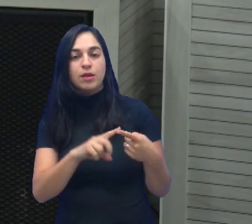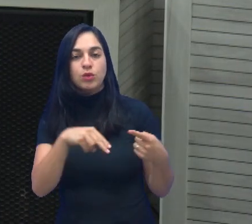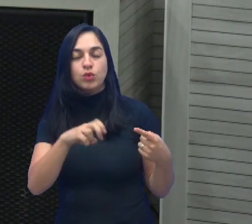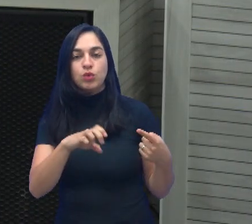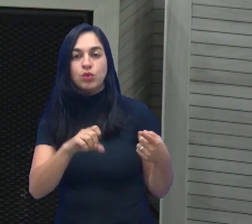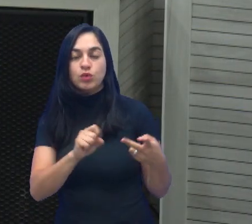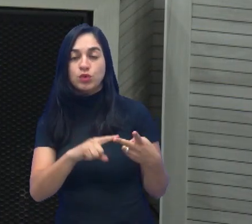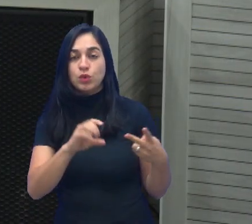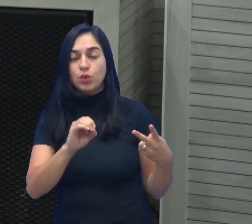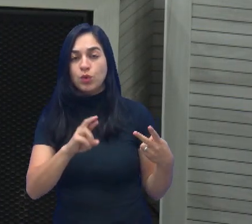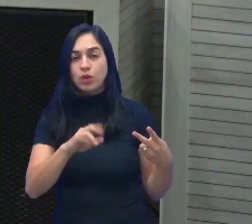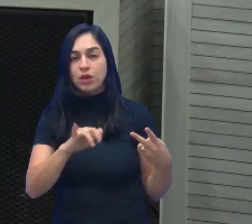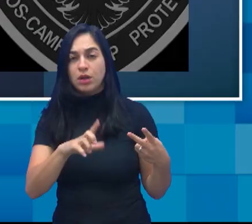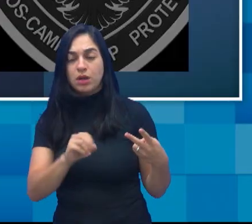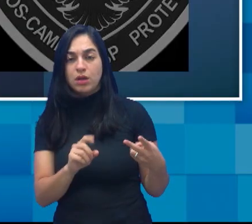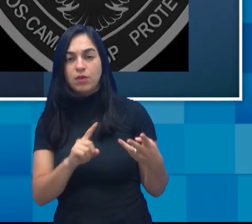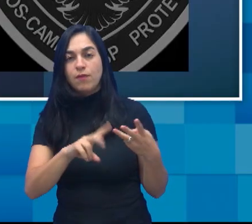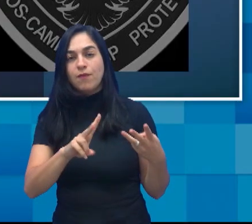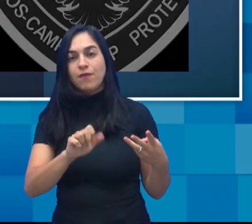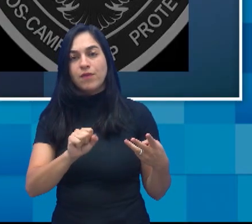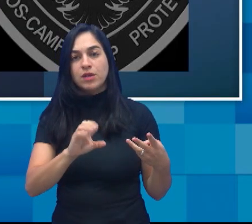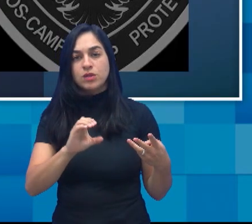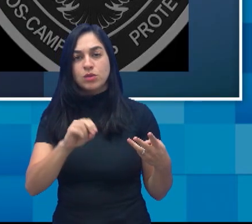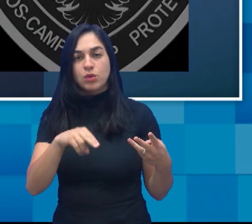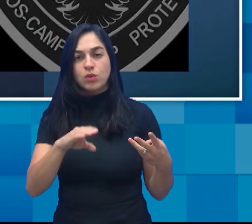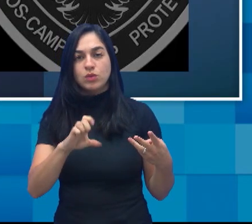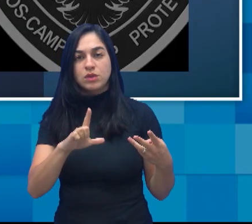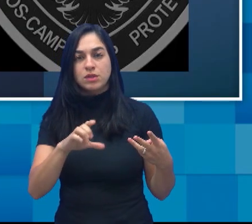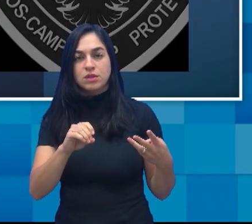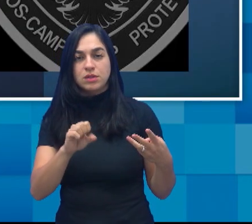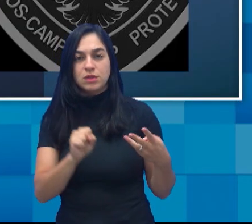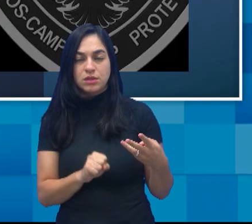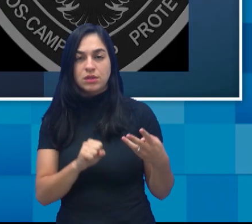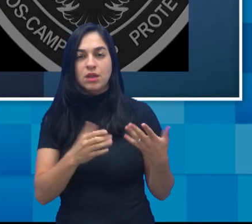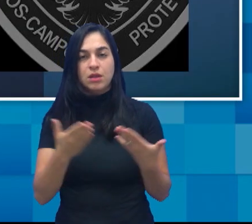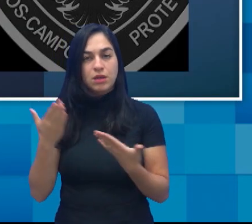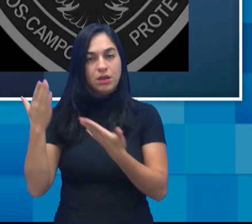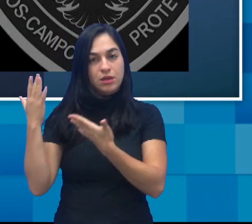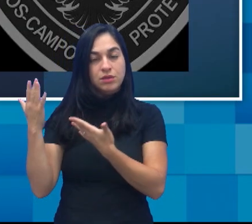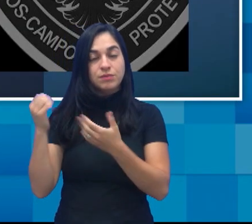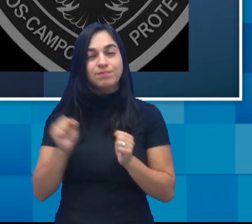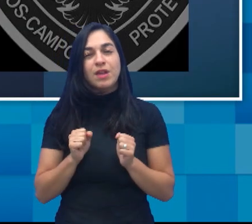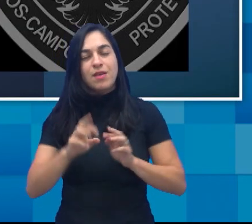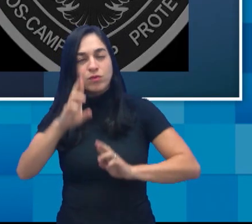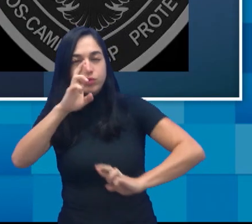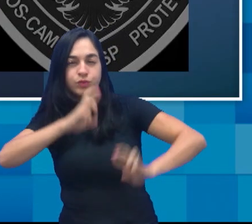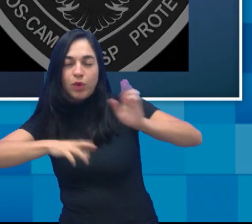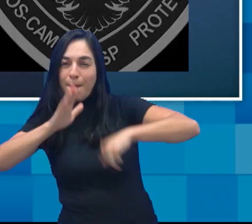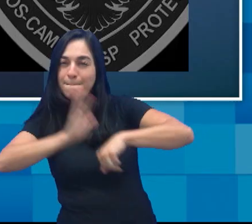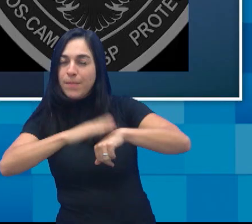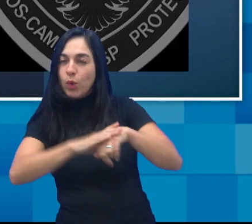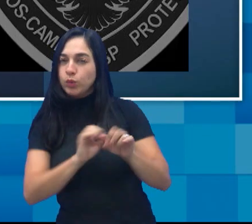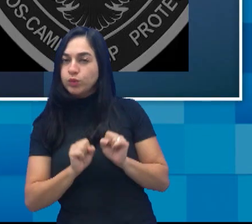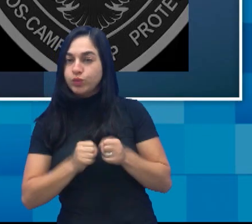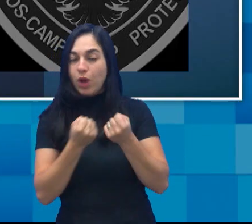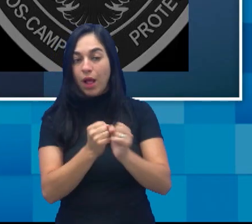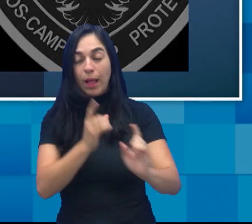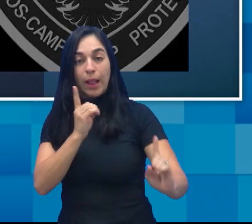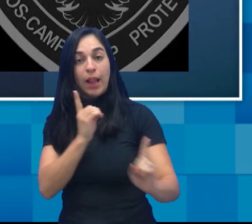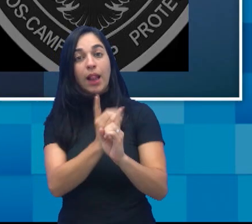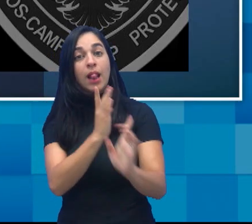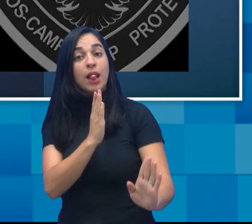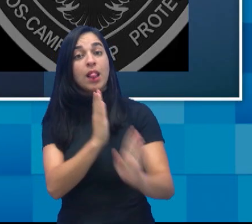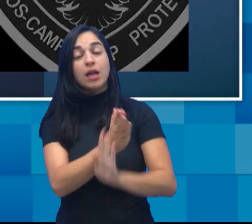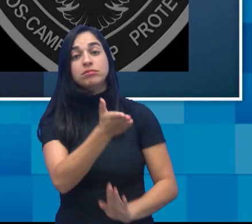Orílio e soldado Vasconcelos intensificaram o patrulhamento na região, conseguindo localizar e